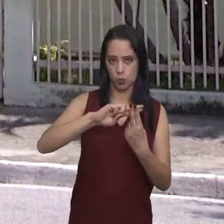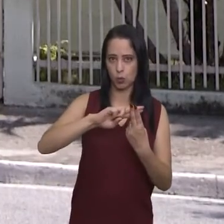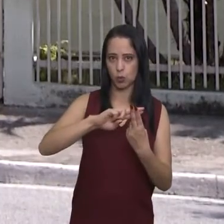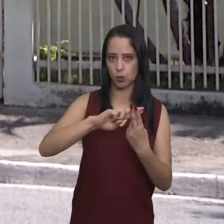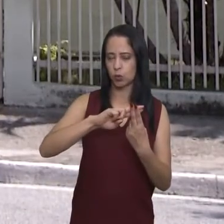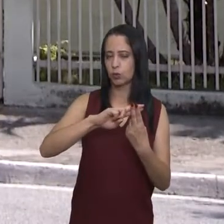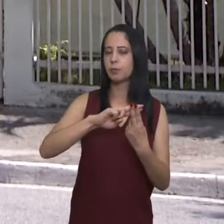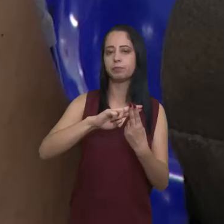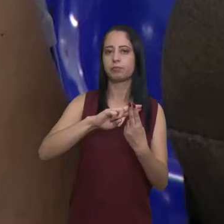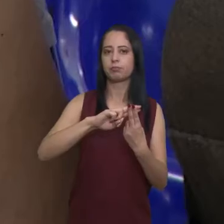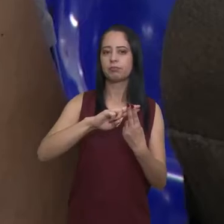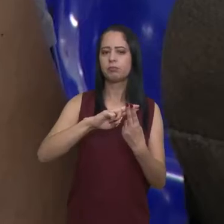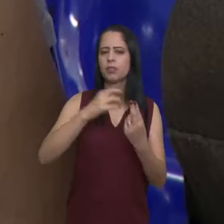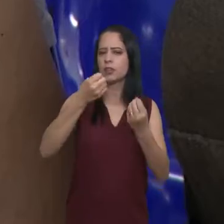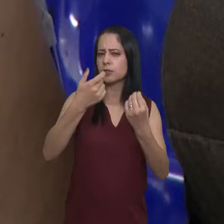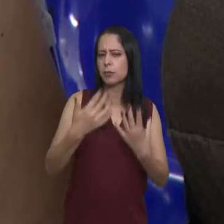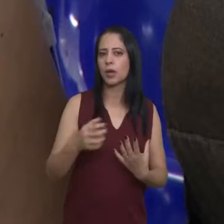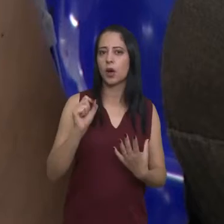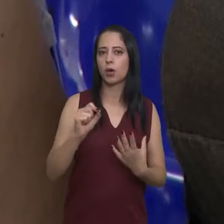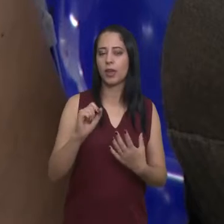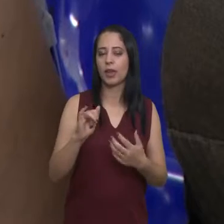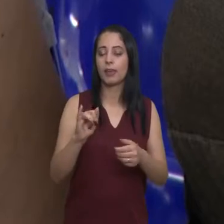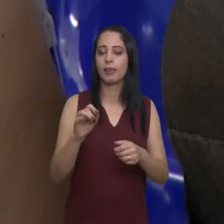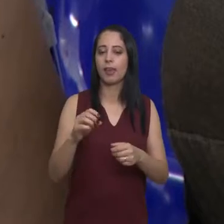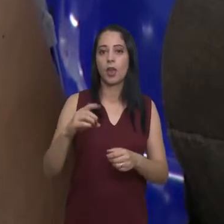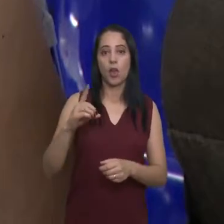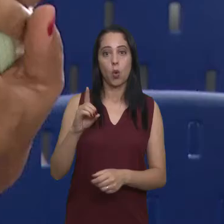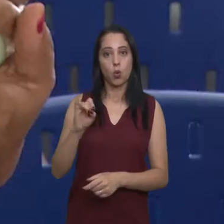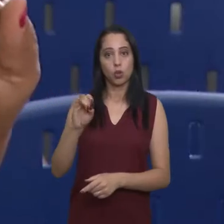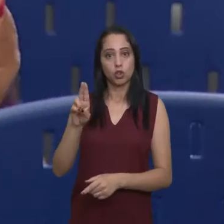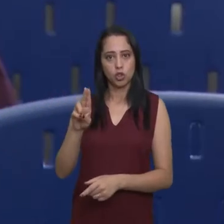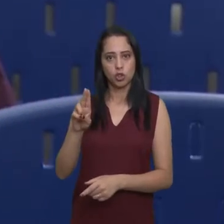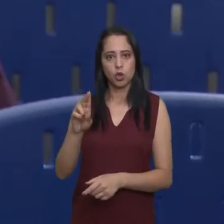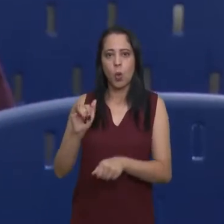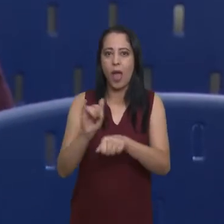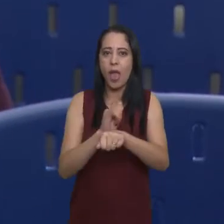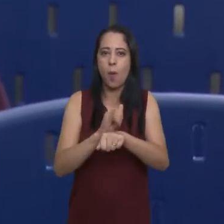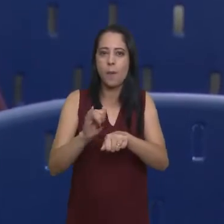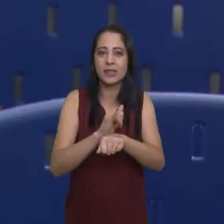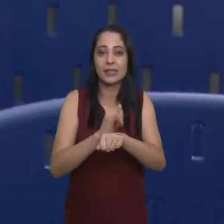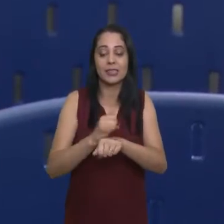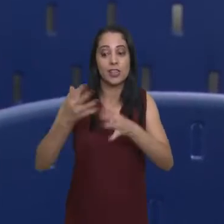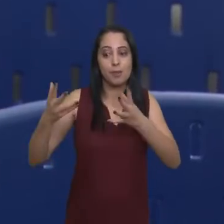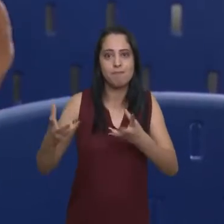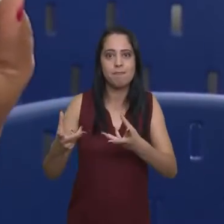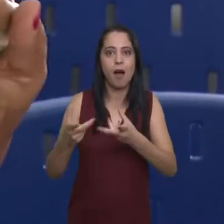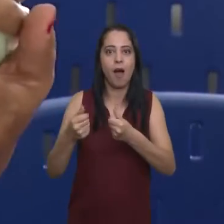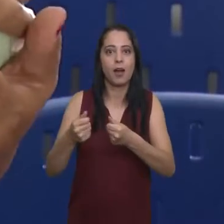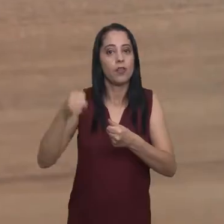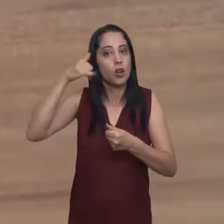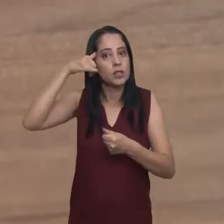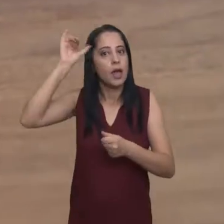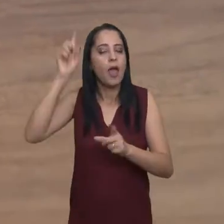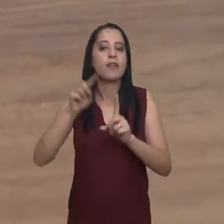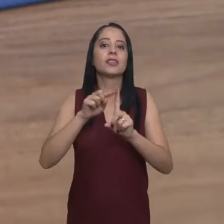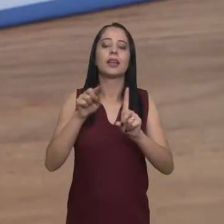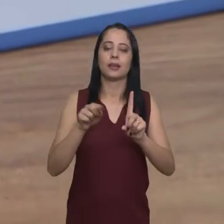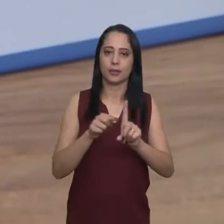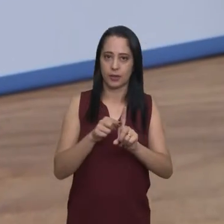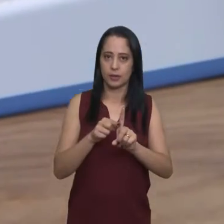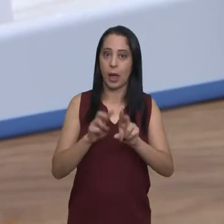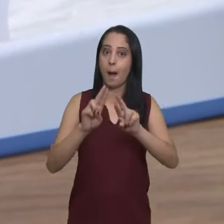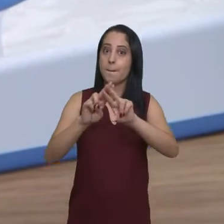Sistema Único de Saúde, a ferramenta pode ser um aliado importante para diminuir uma gestação não planejada, tanto que o